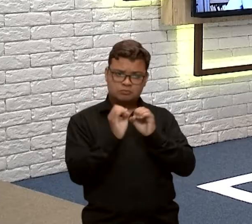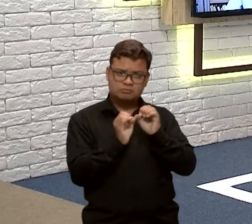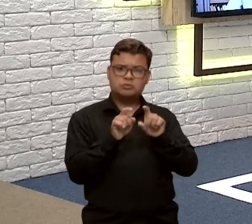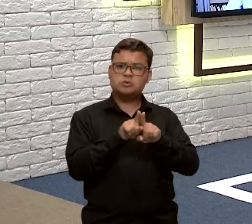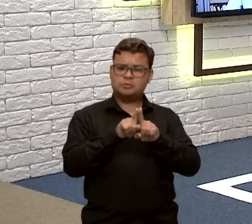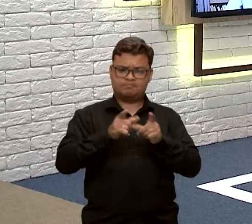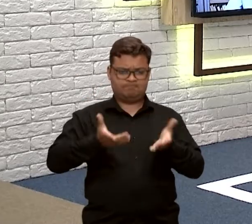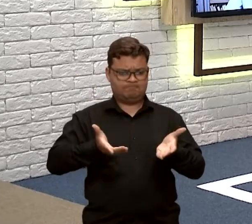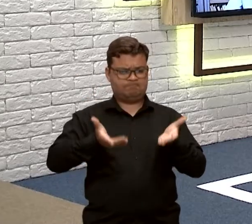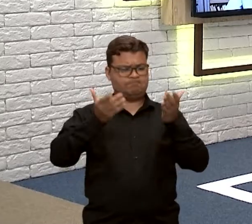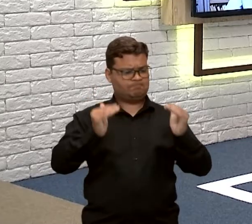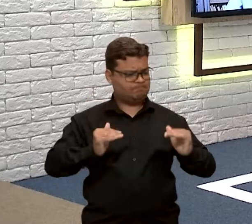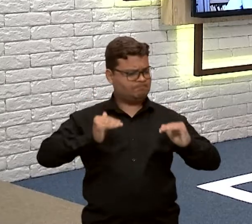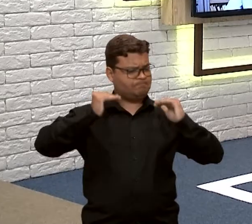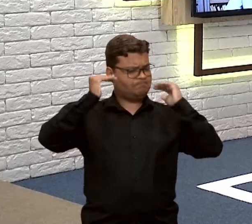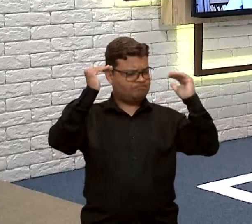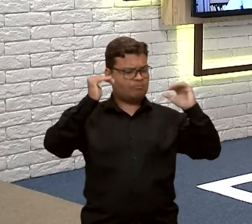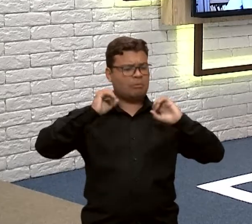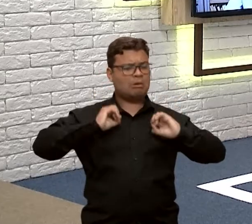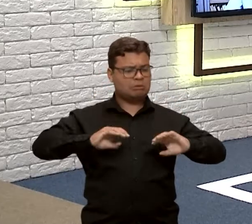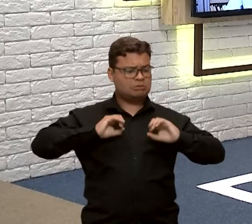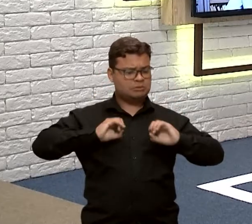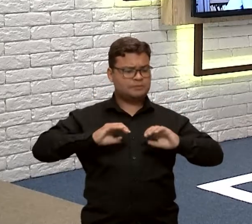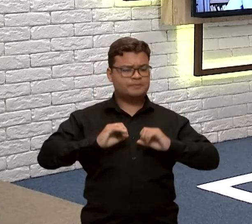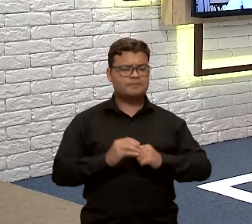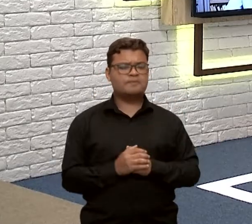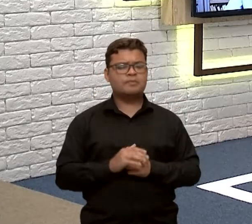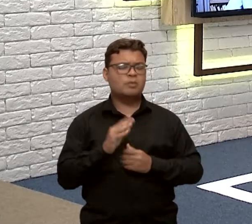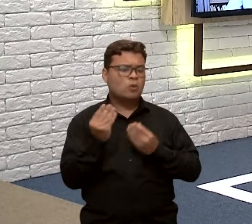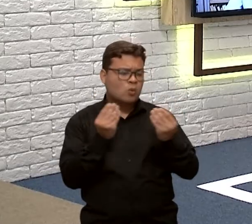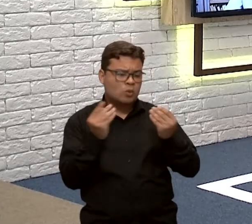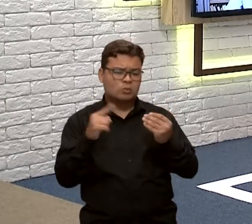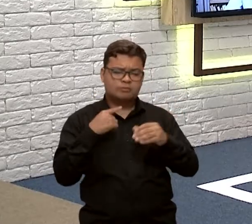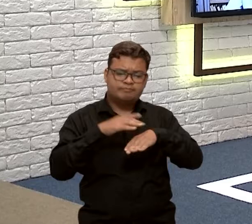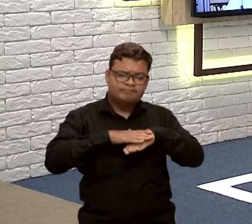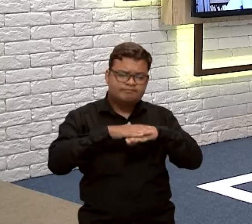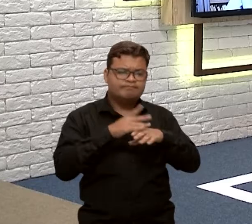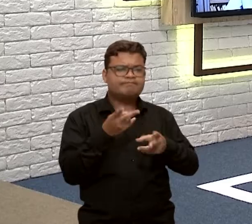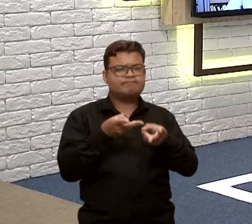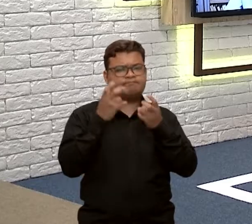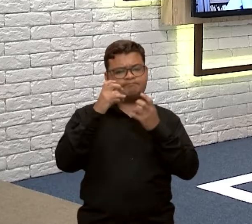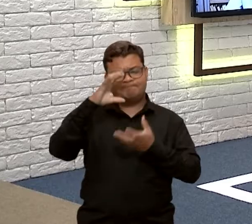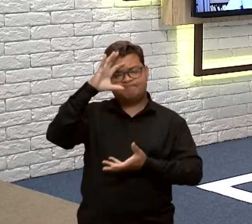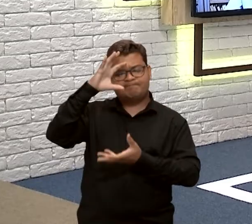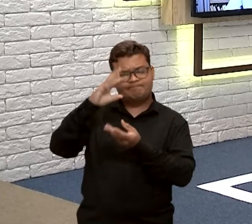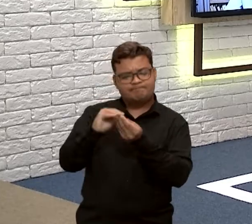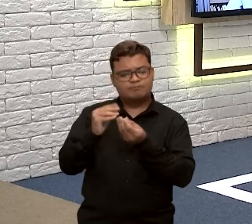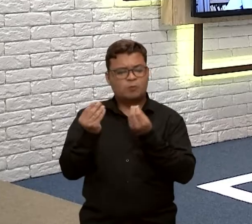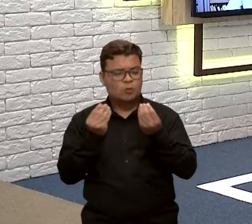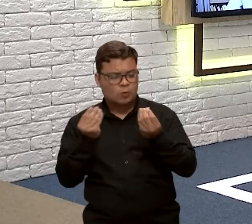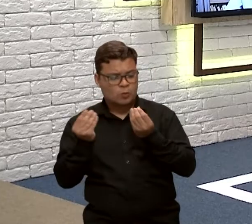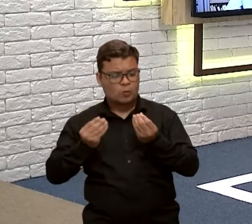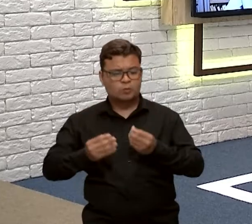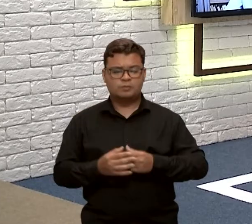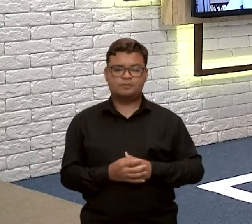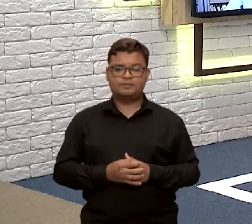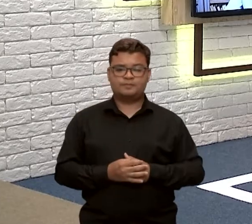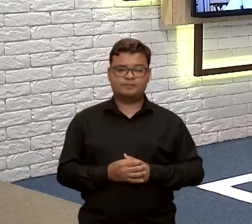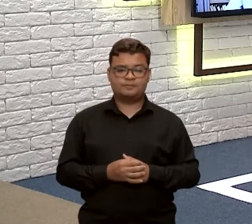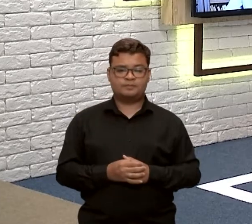ensino superior. Como é que a gente pode identificar, como é que pode ler esse tipo de reconhecimento, professor